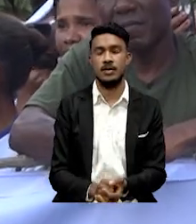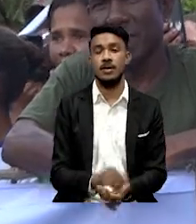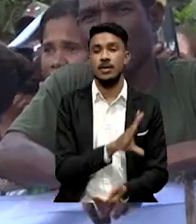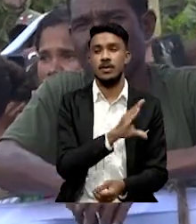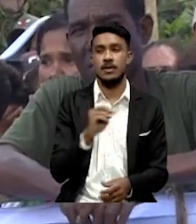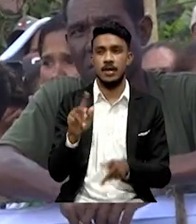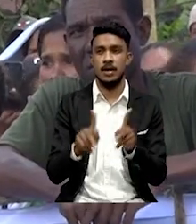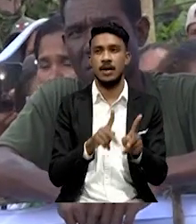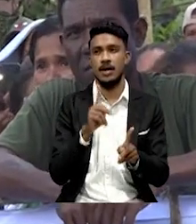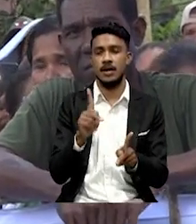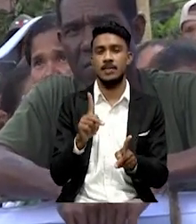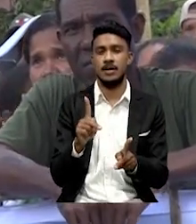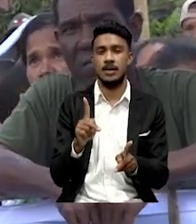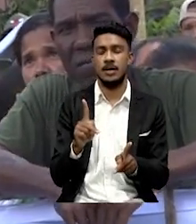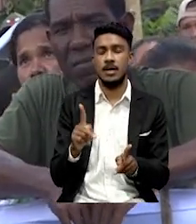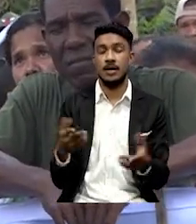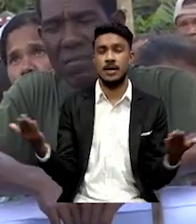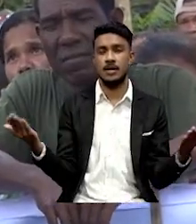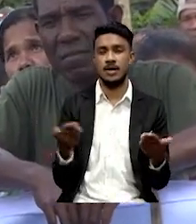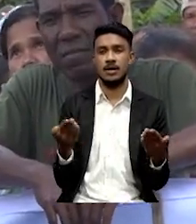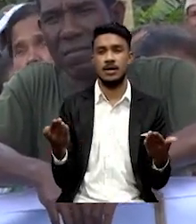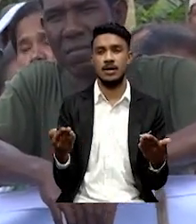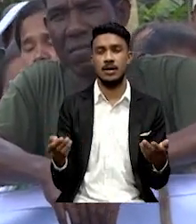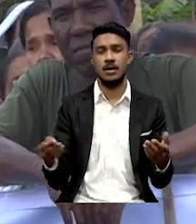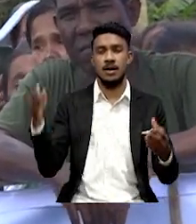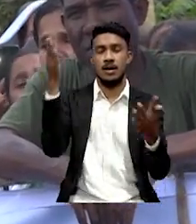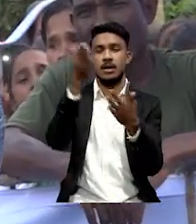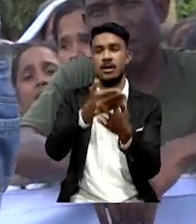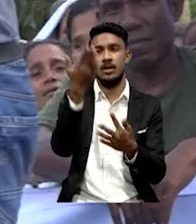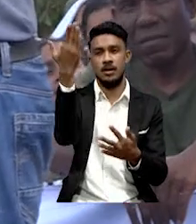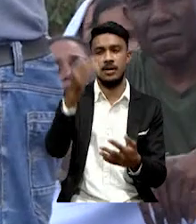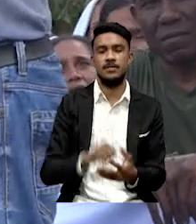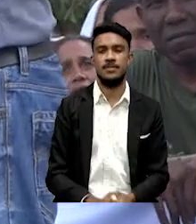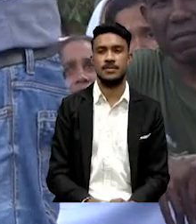ignorantes, incompetentes nebe hatama ela hermane.